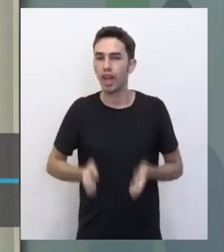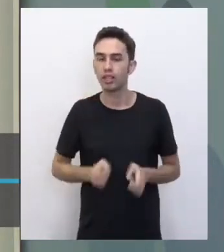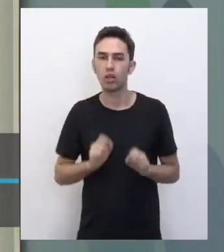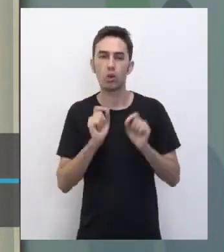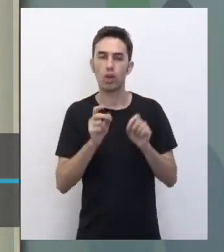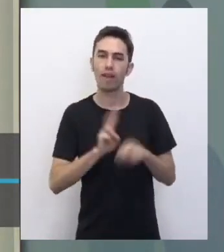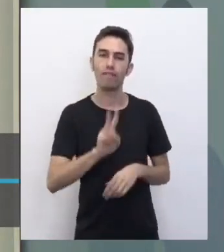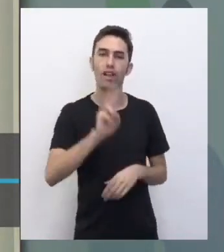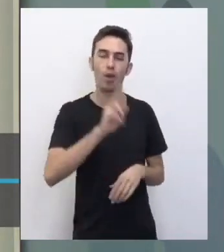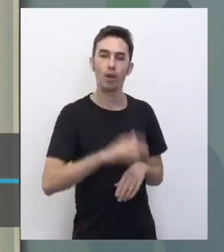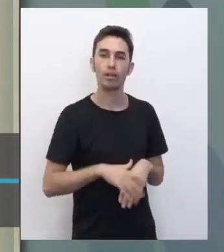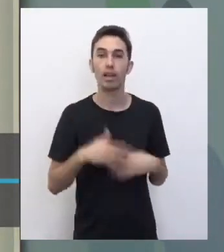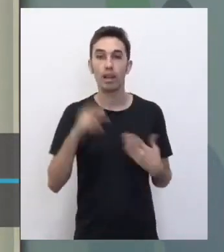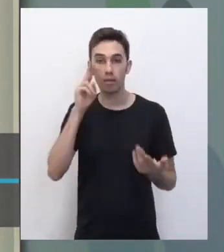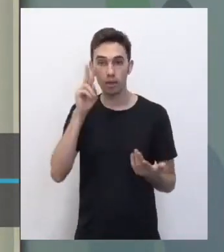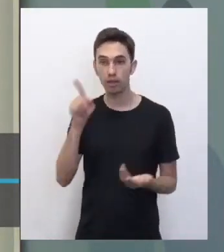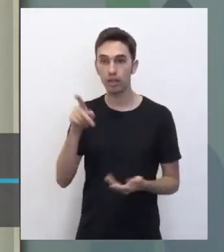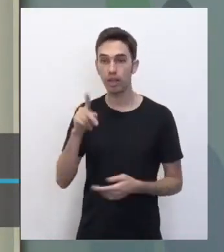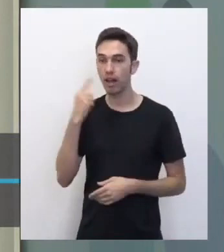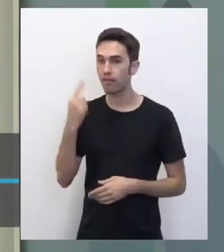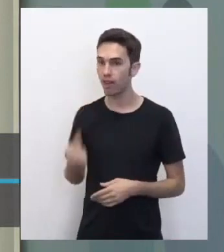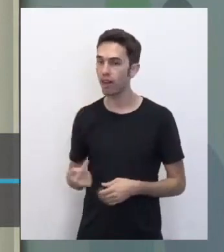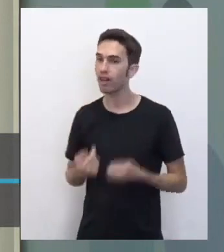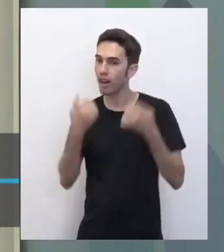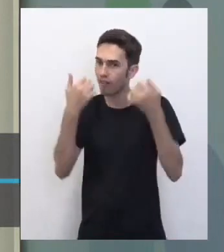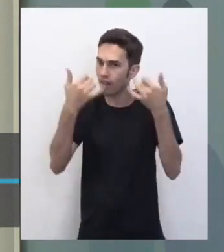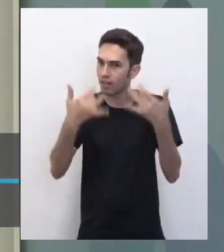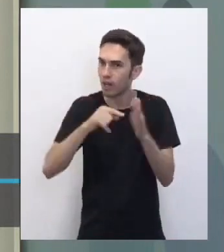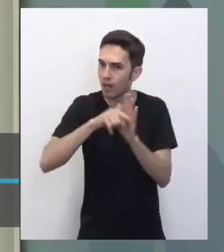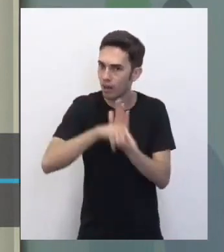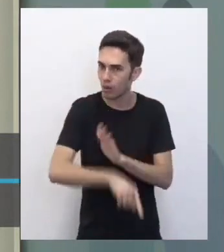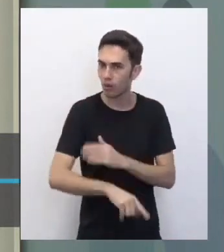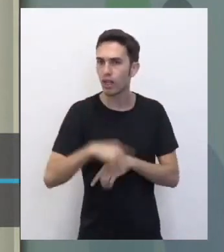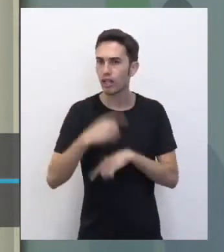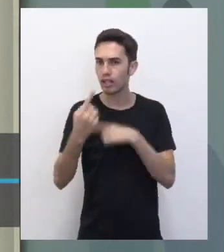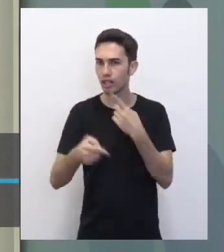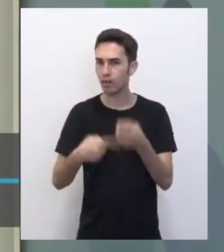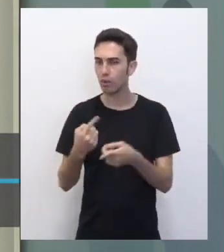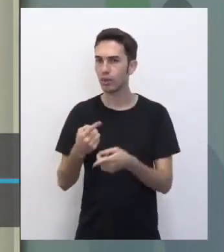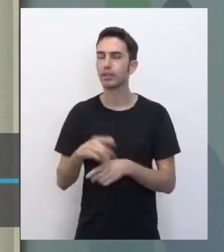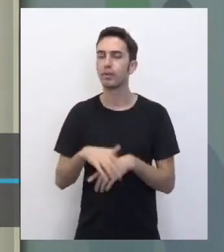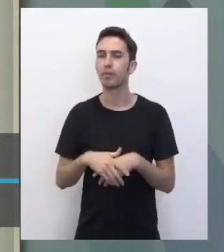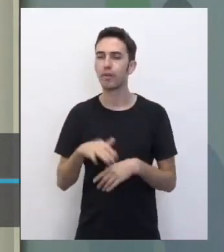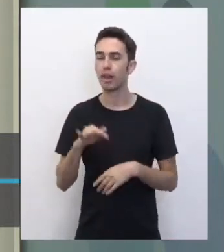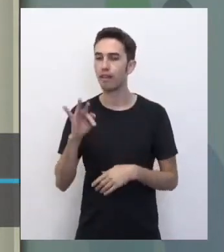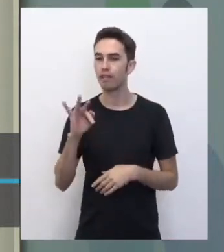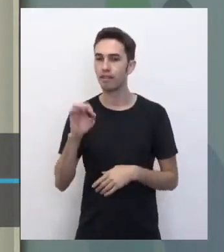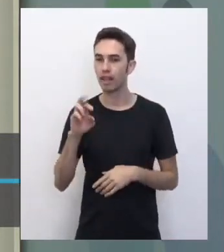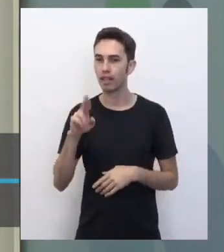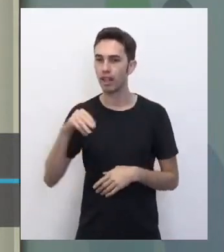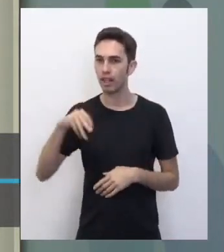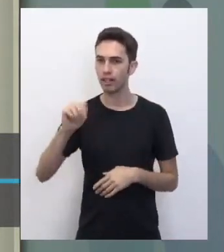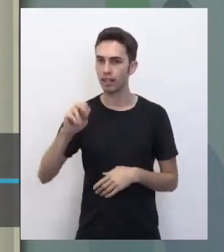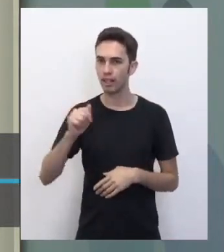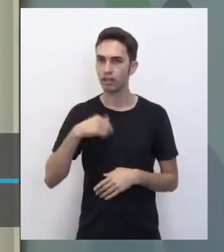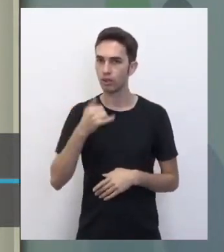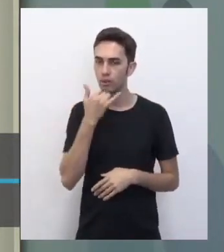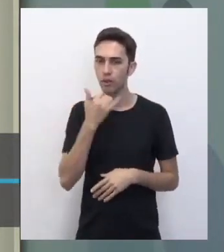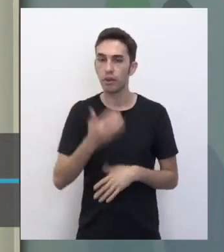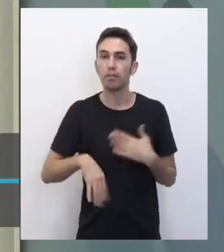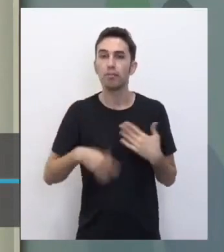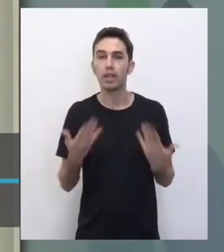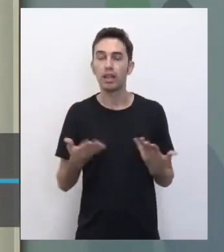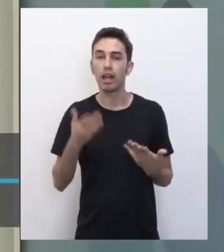lembrando que a professora Maria Fernanda vai aprofundar isso com a gente em outros momentos. Pois bem, gente, nós podemos entender a ética,